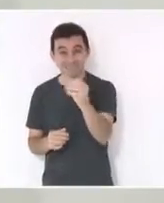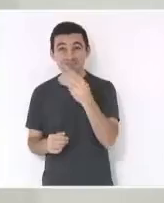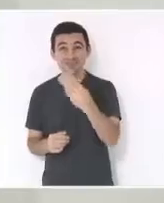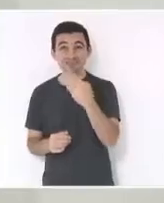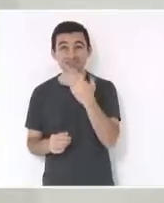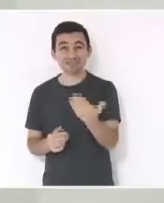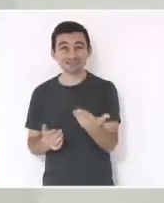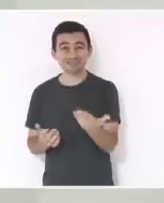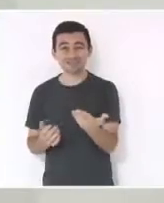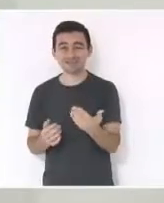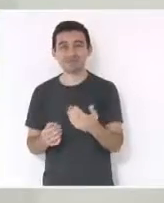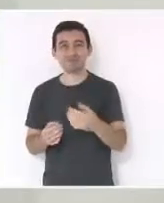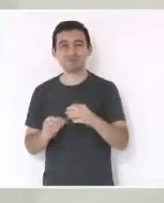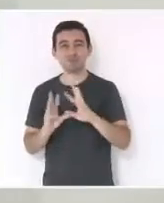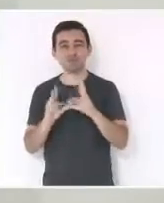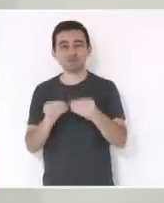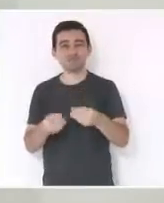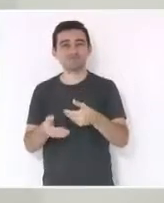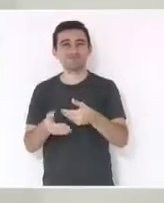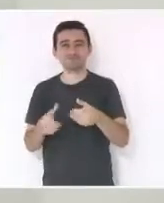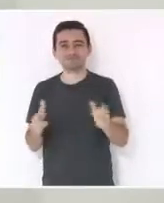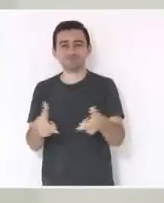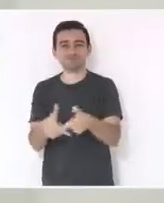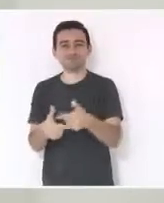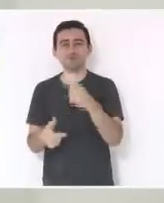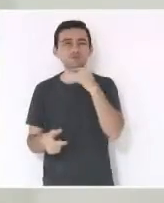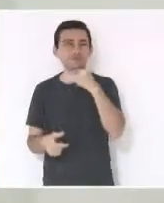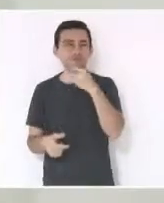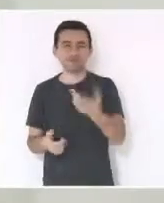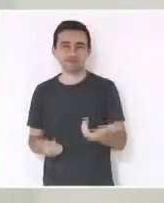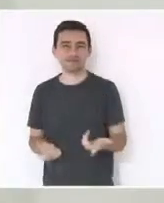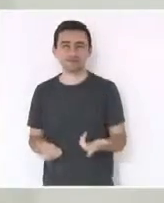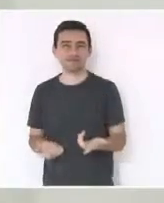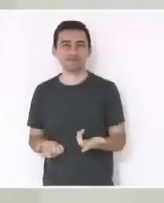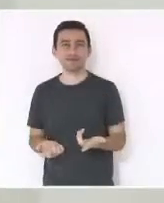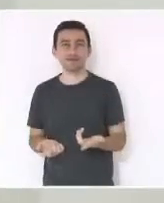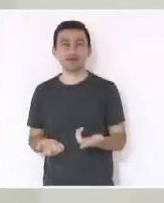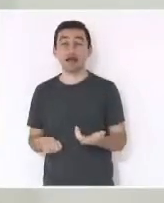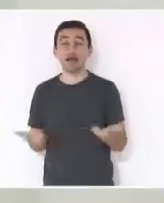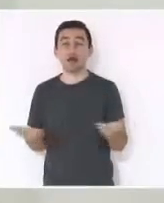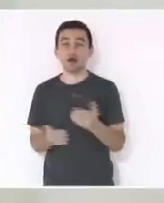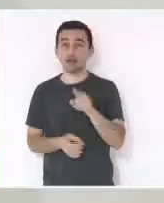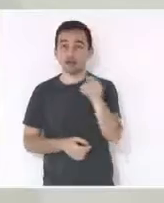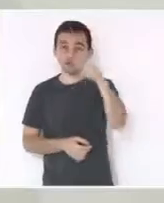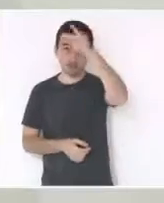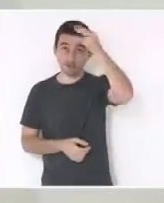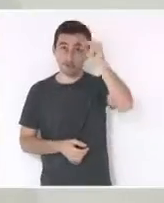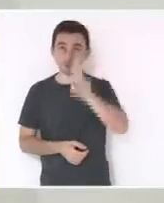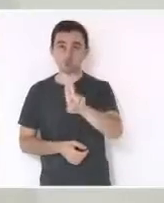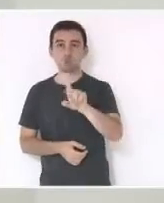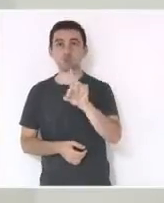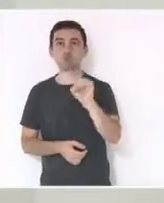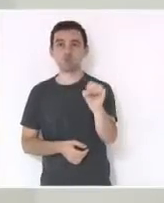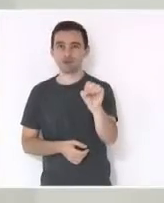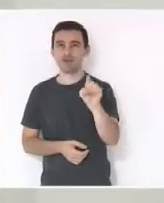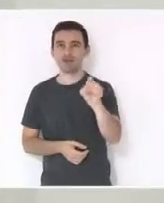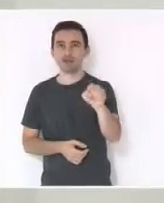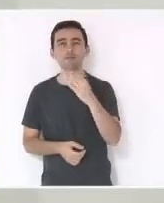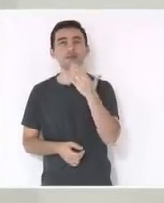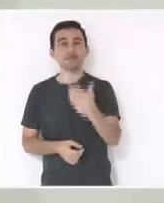um dois ou três mas o prefeito onde está inovando me parece que vai apresentar no jornal 30 pedidos